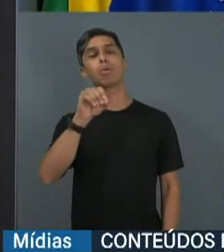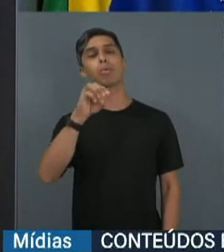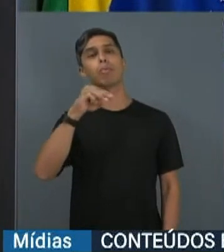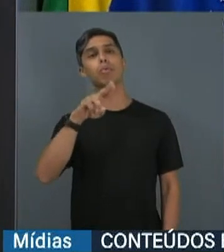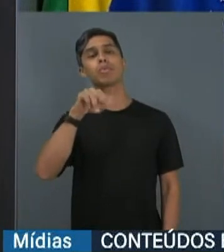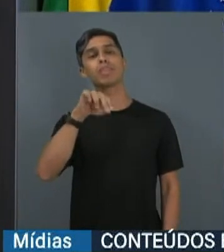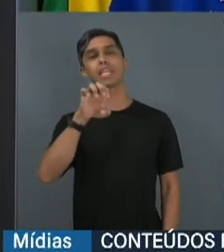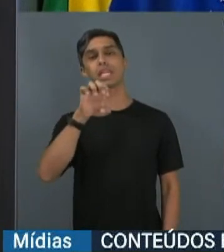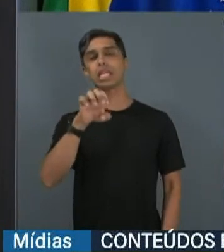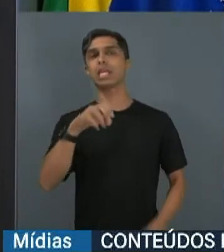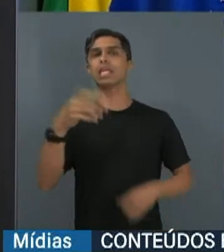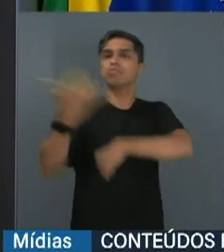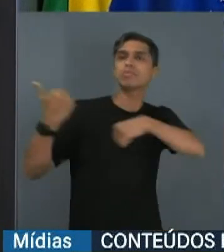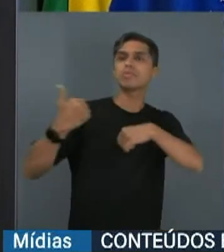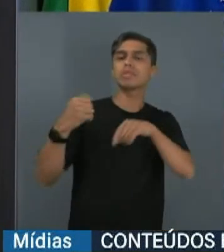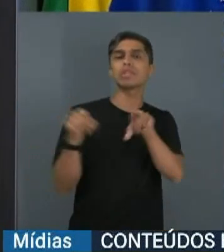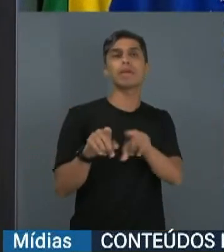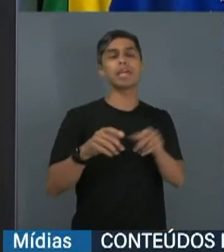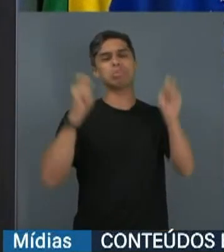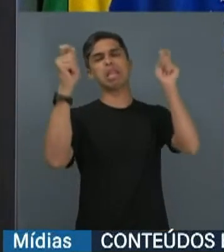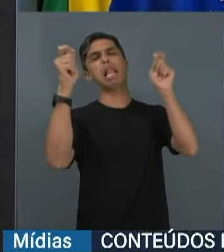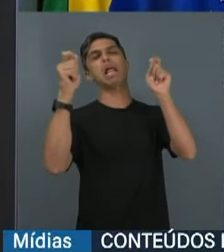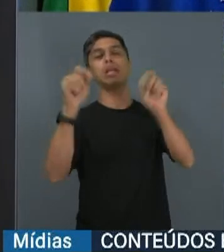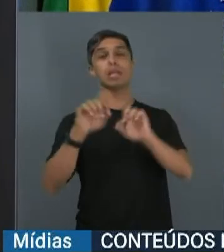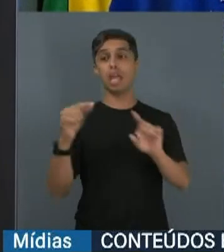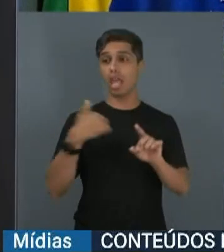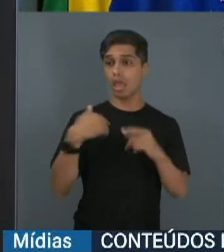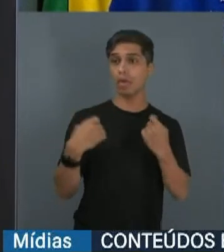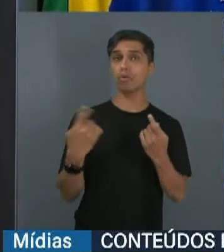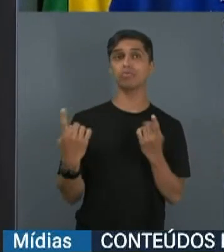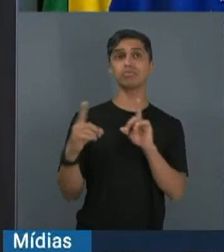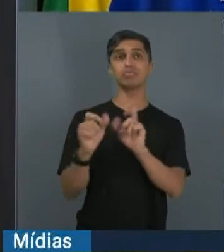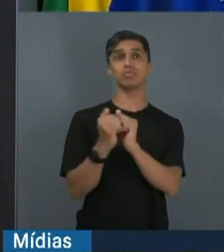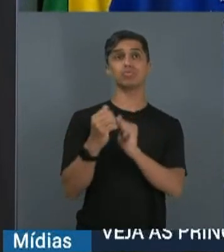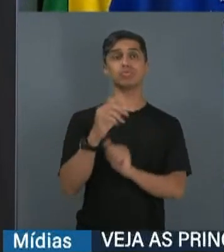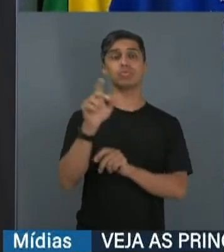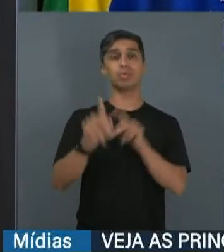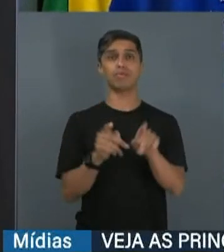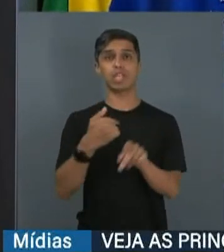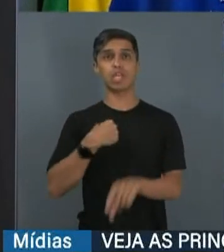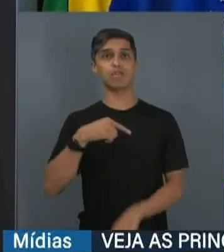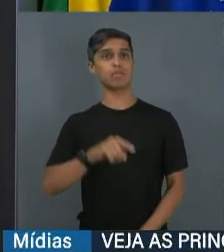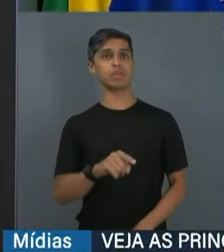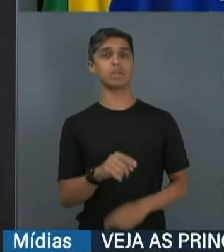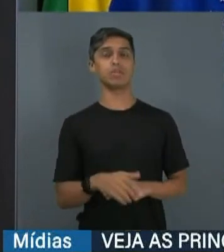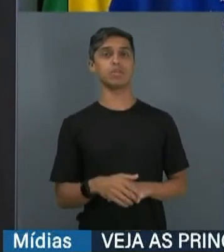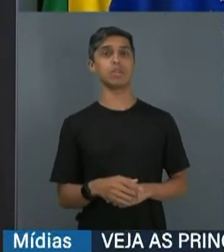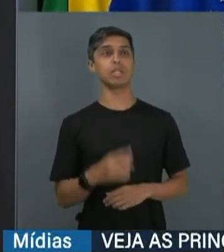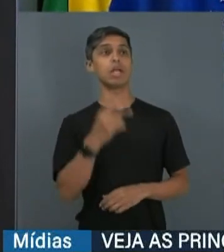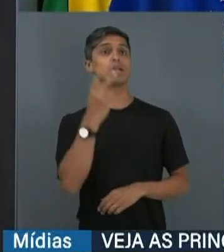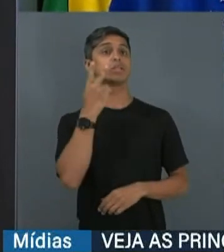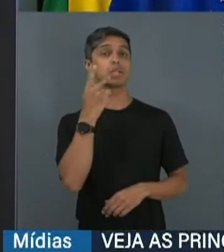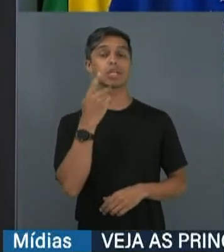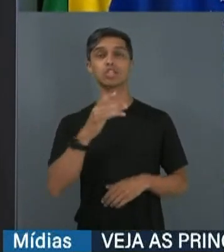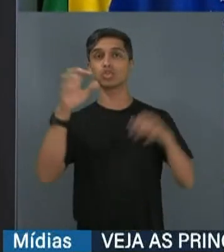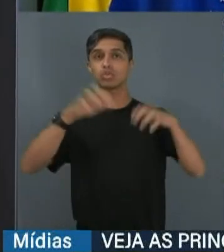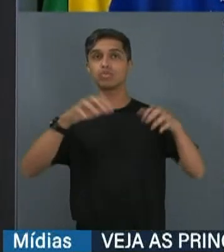eu tinha que estar do lado do povo. E eu fui. E eu vou te falar uma coisa, lá no Ceará não chove muito